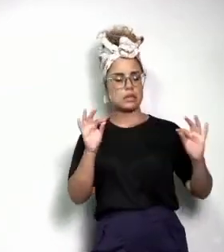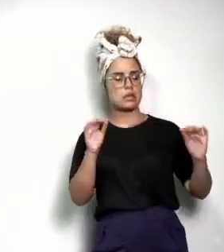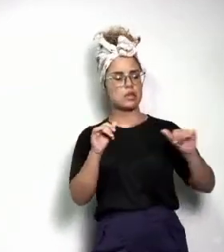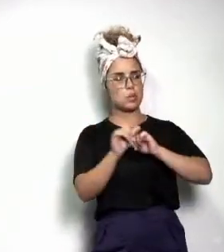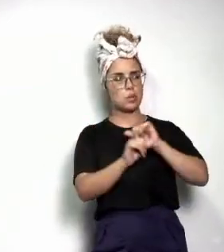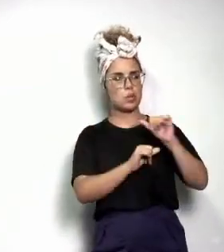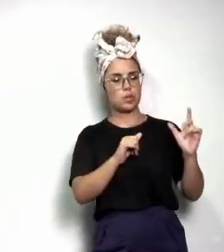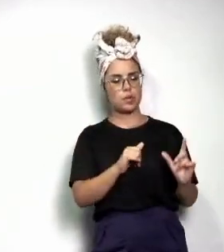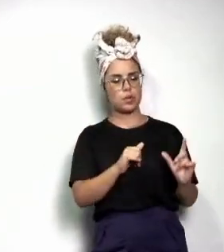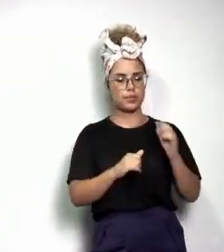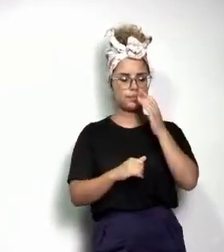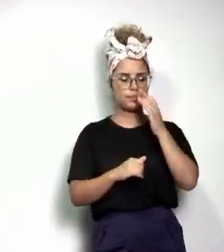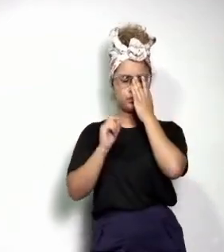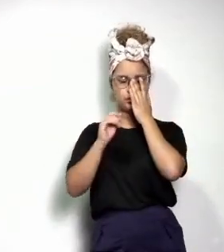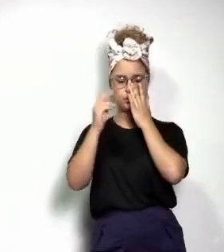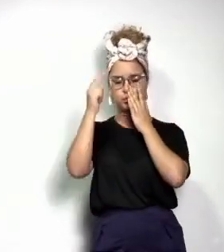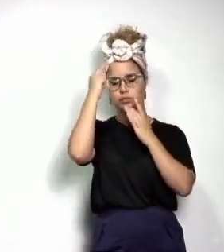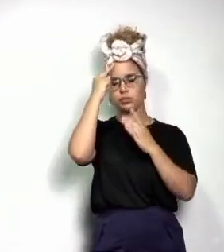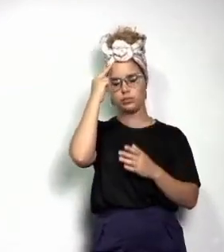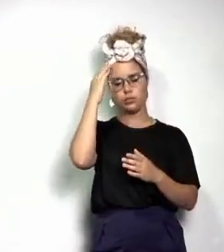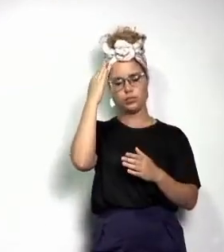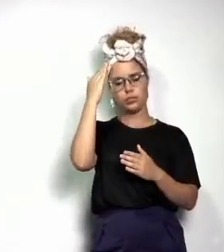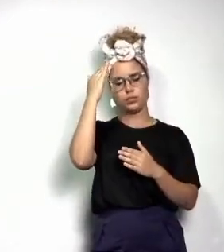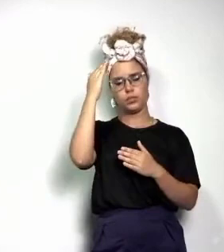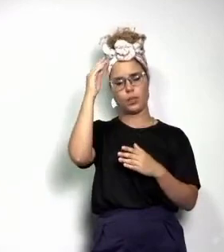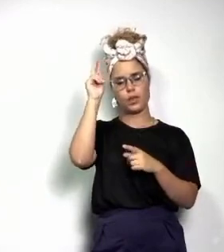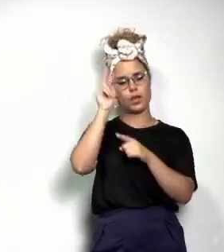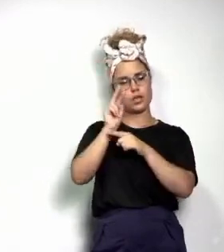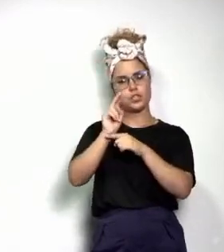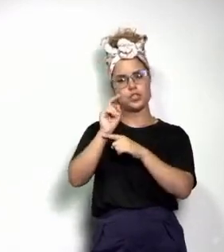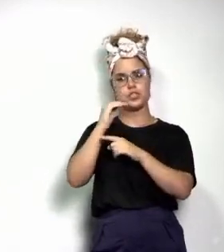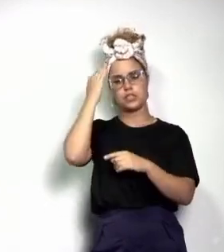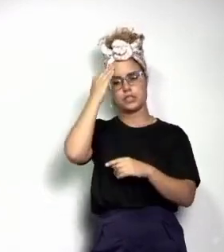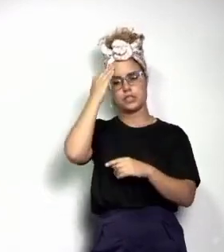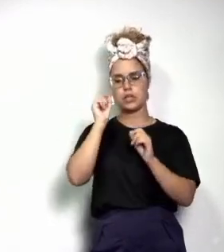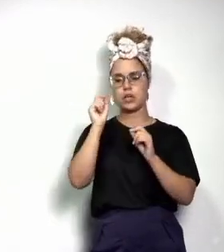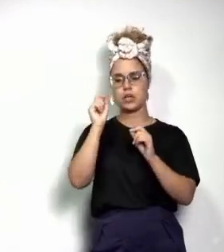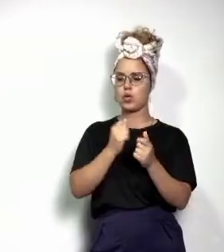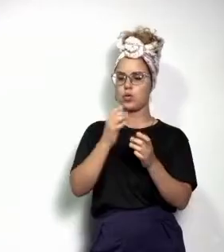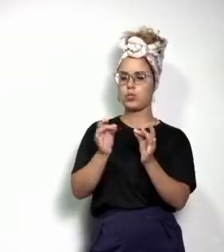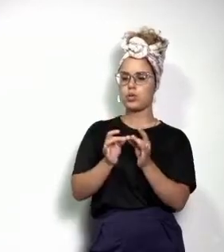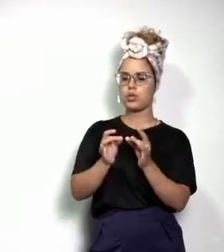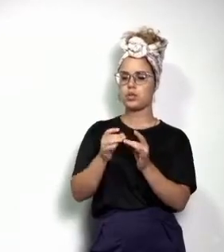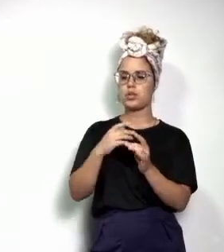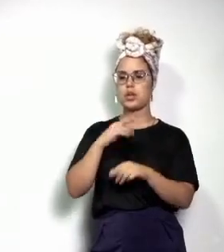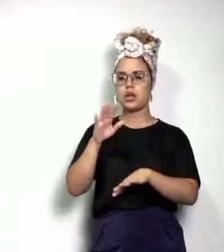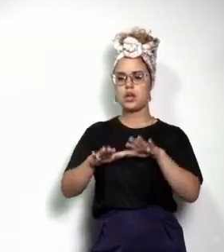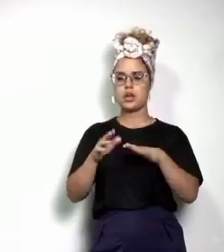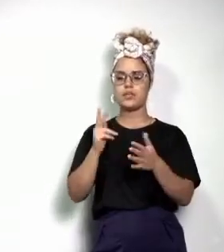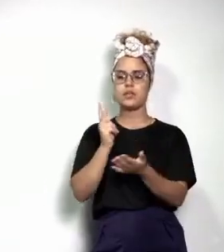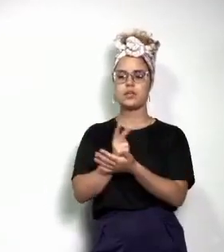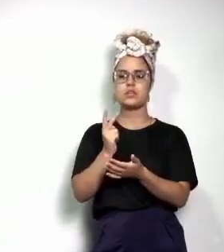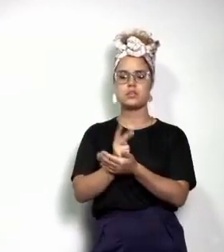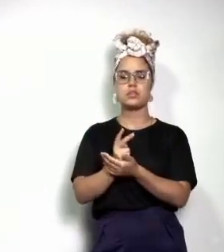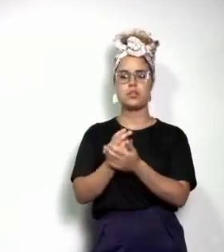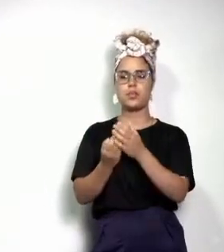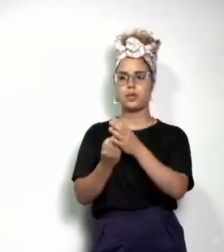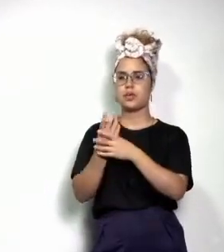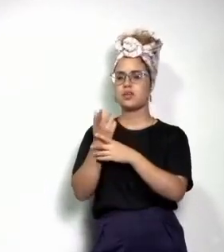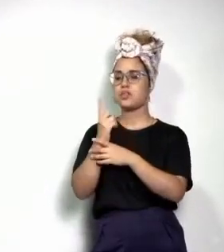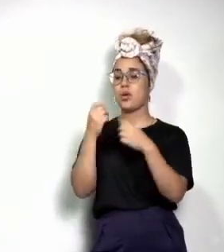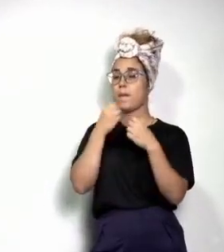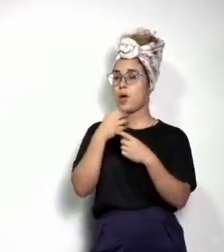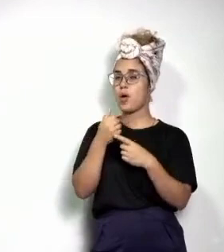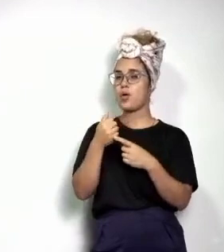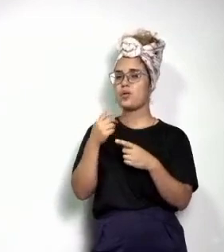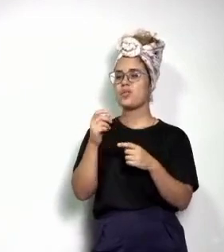te ajuda a compreender como você vai conectar. Mas é bem comum que isso se desgaste, ou às vezes a própria fabricação não foi tão precisa, e